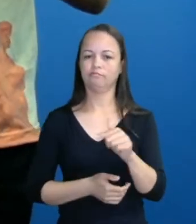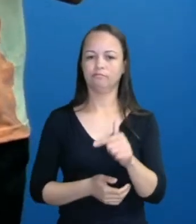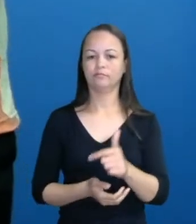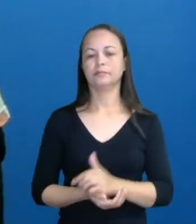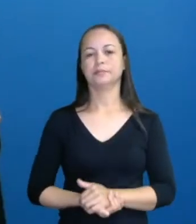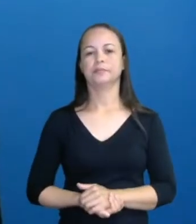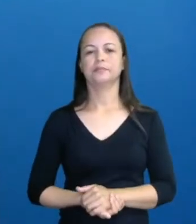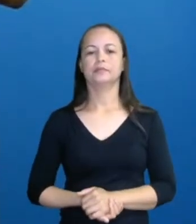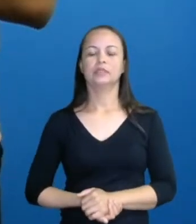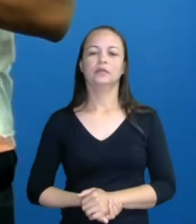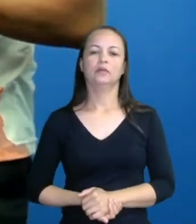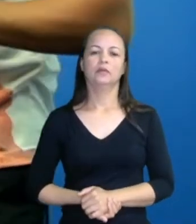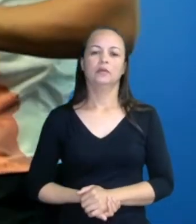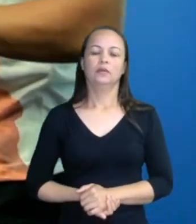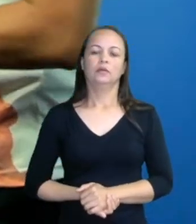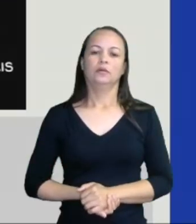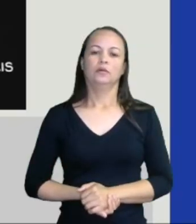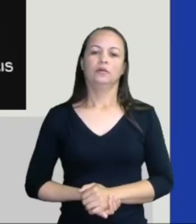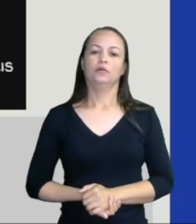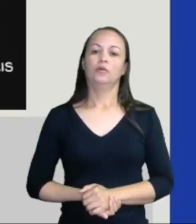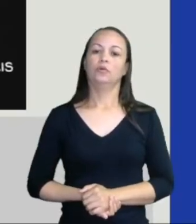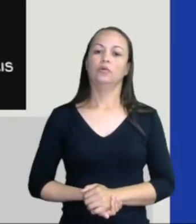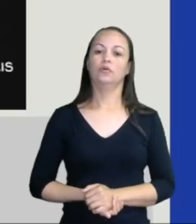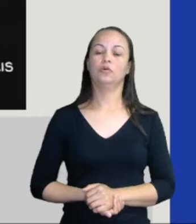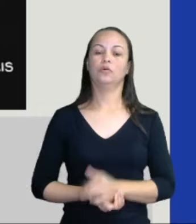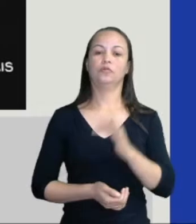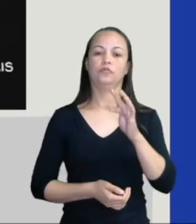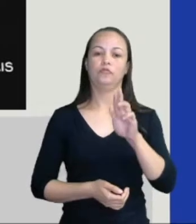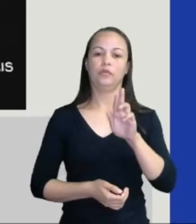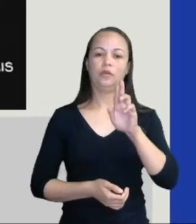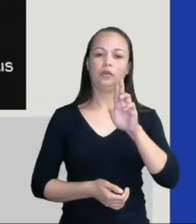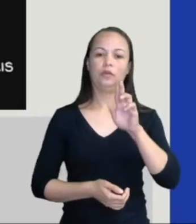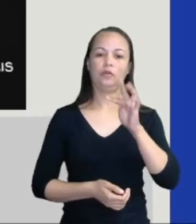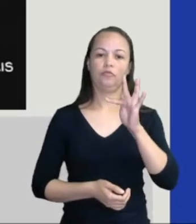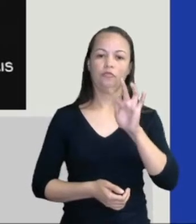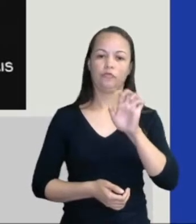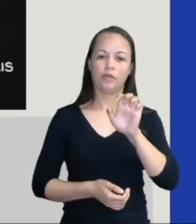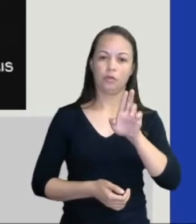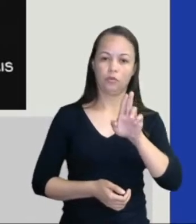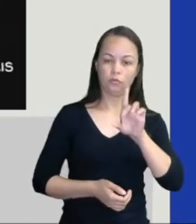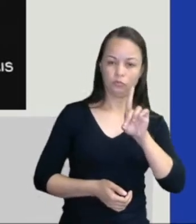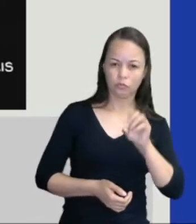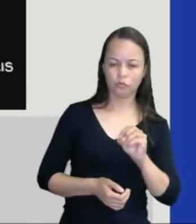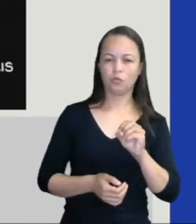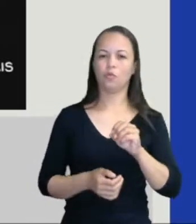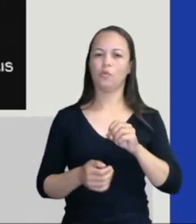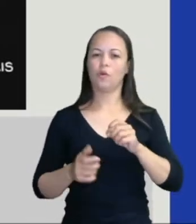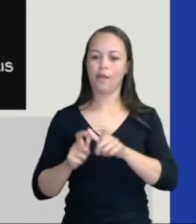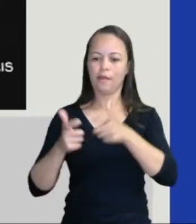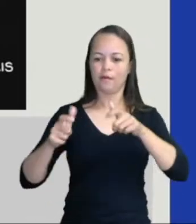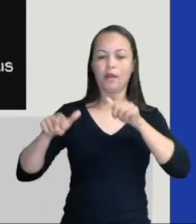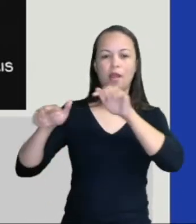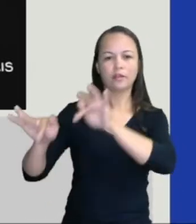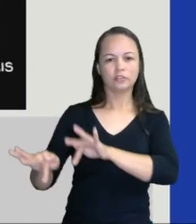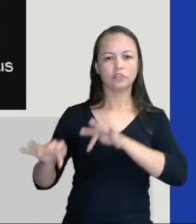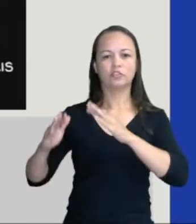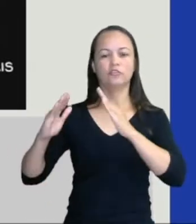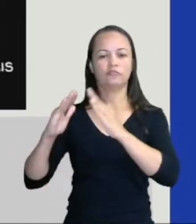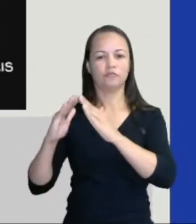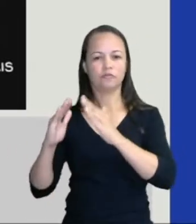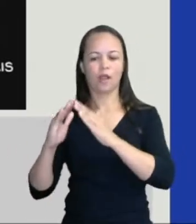continuando. O feudo. O feudo era a unidade de produção, a grande fazenda, terras pertencentes ao senhor